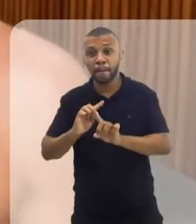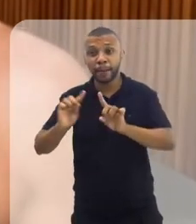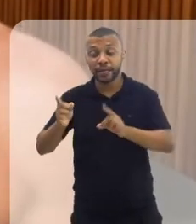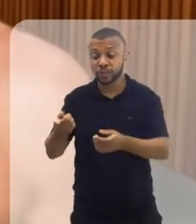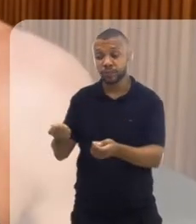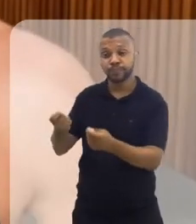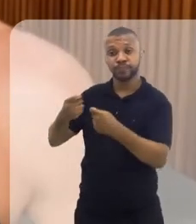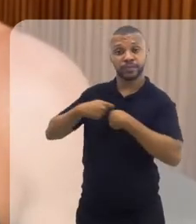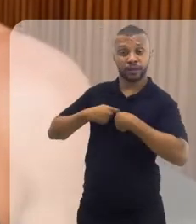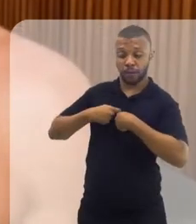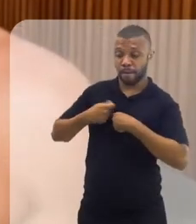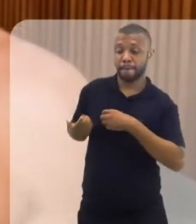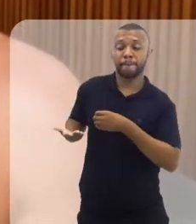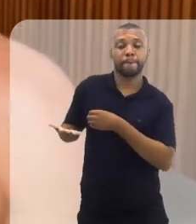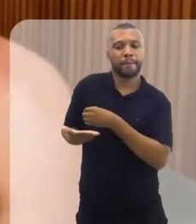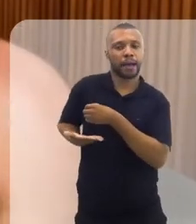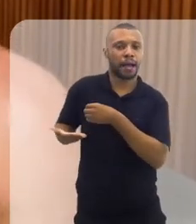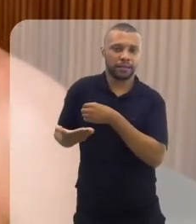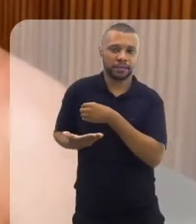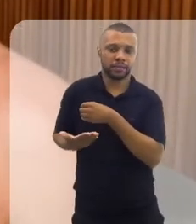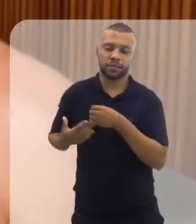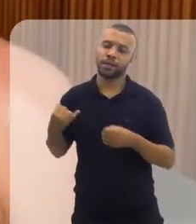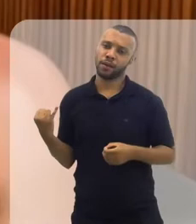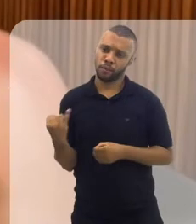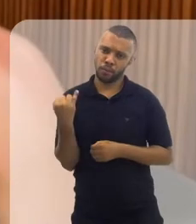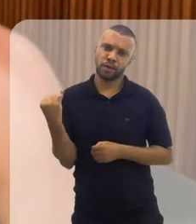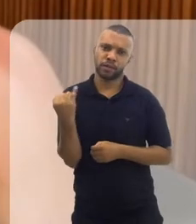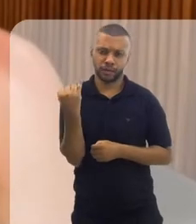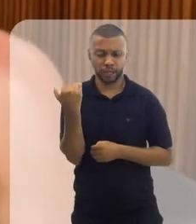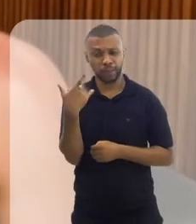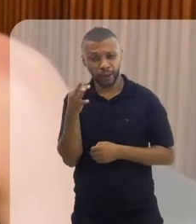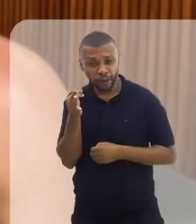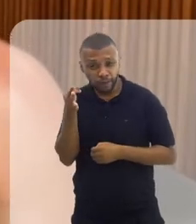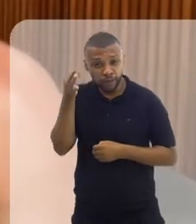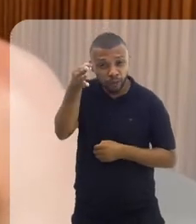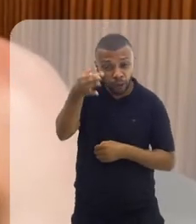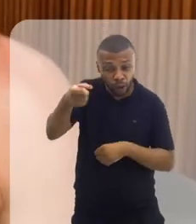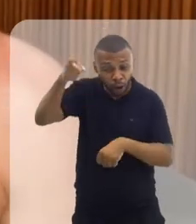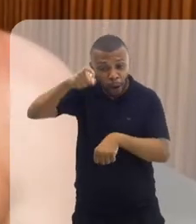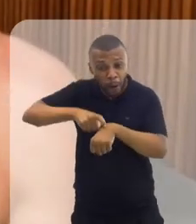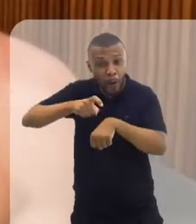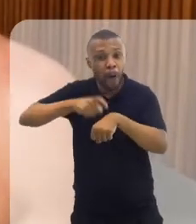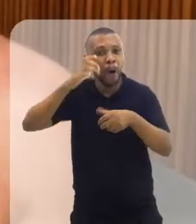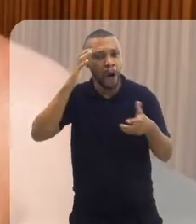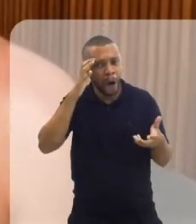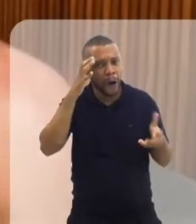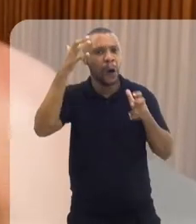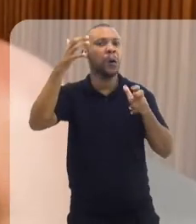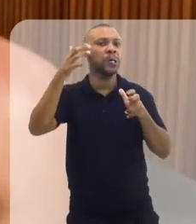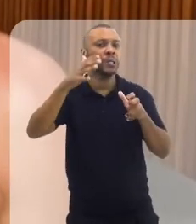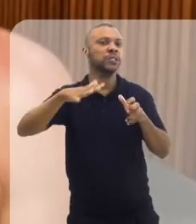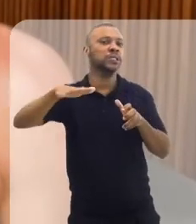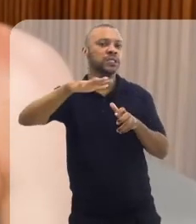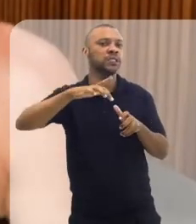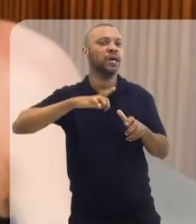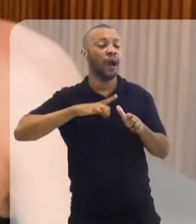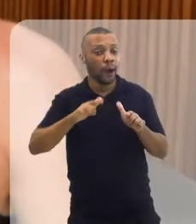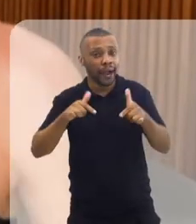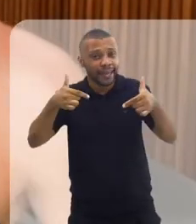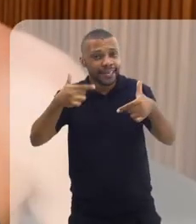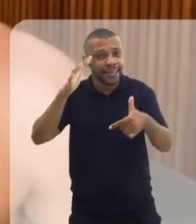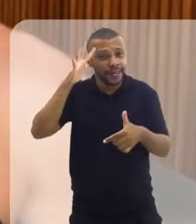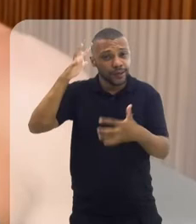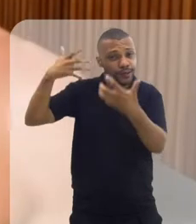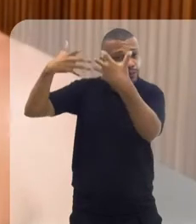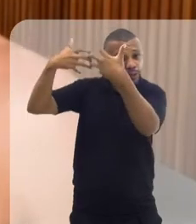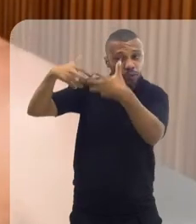me deu bases importantíssimas para que depois eu pudesse, em momentos de decisões que eu tivesse